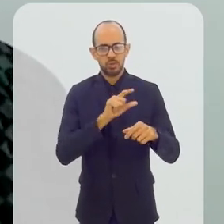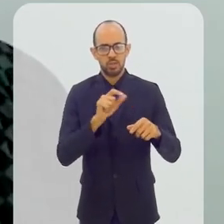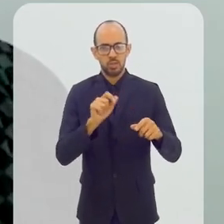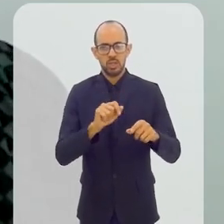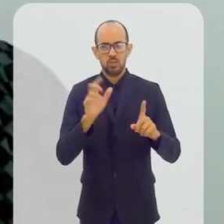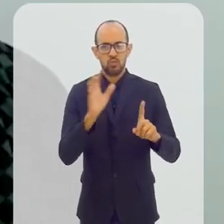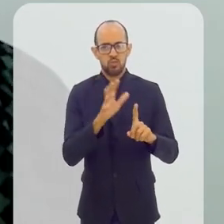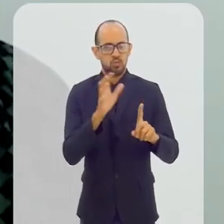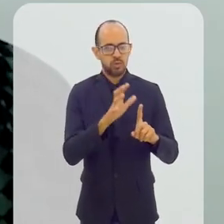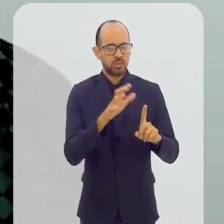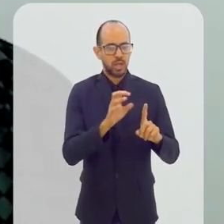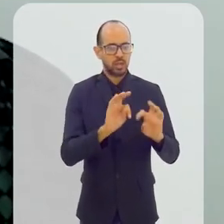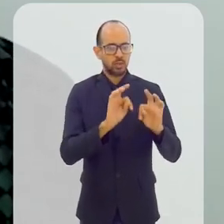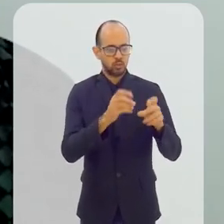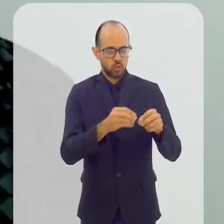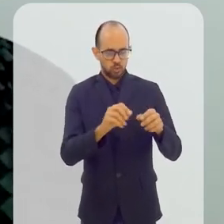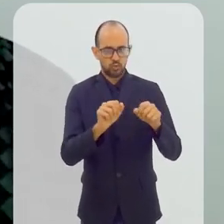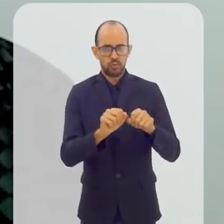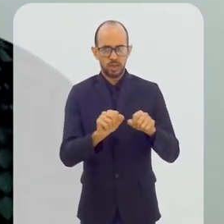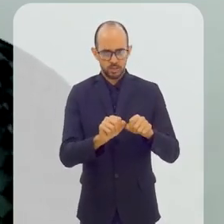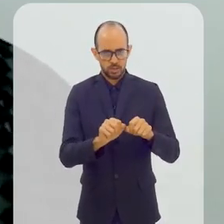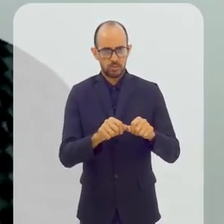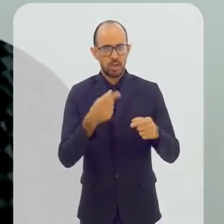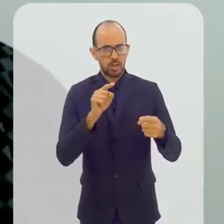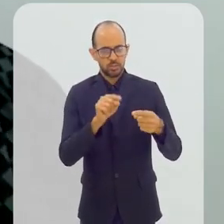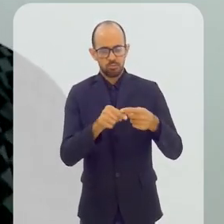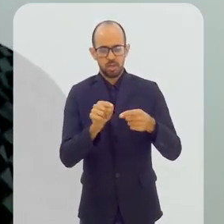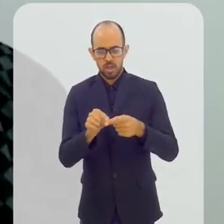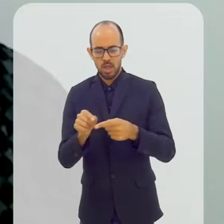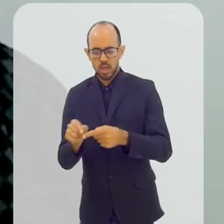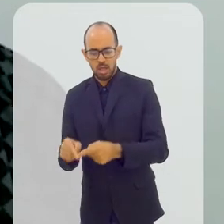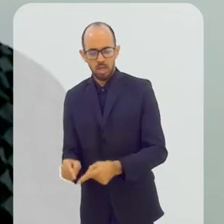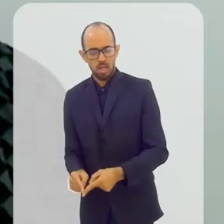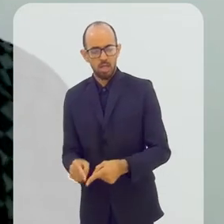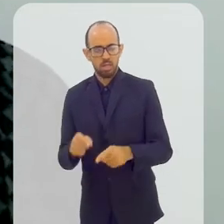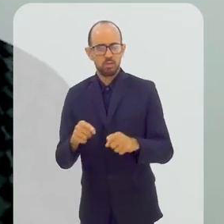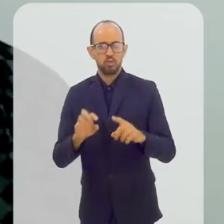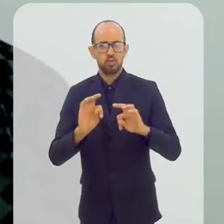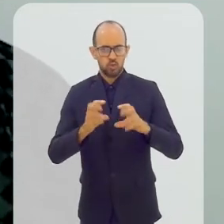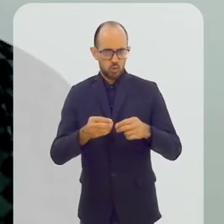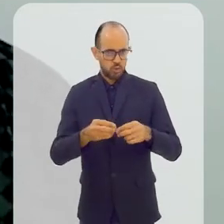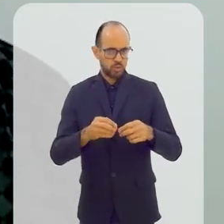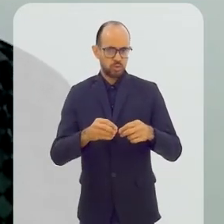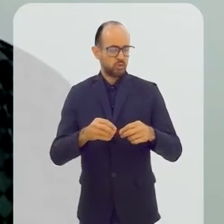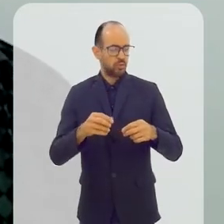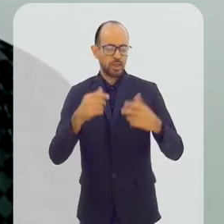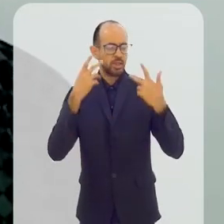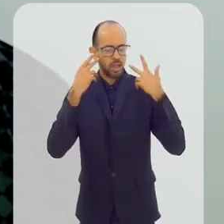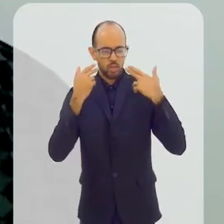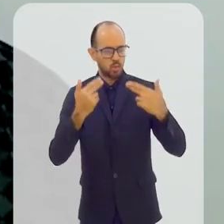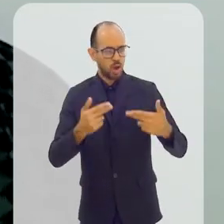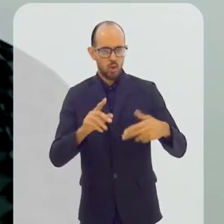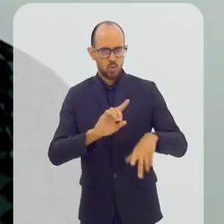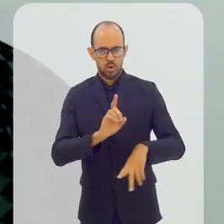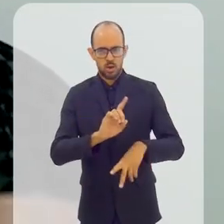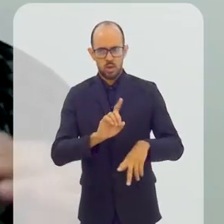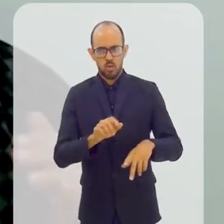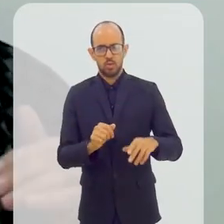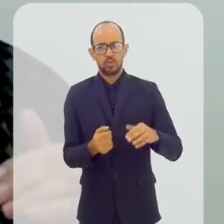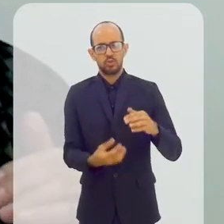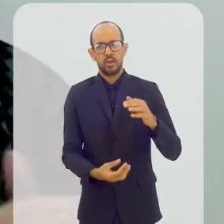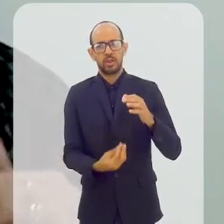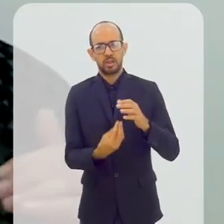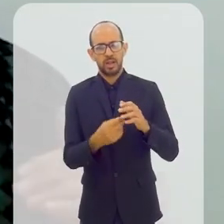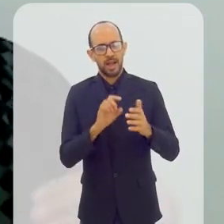conseguir convencer a todos que precisam se mobilizar para que as metas sejam alcançadas, que isso vai acontecer naturalmente.